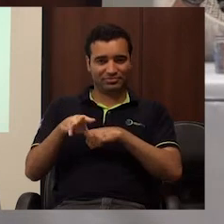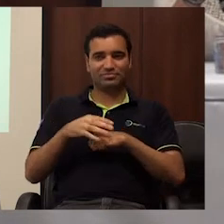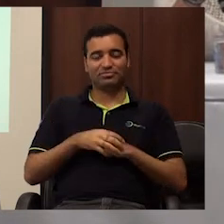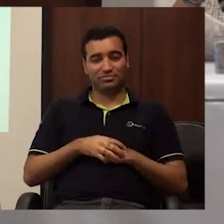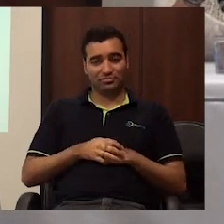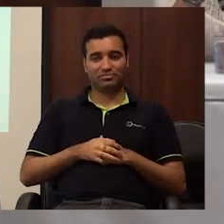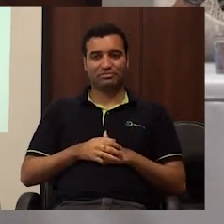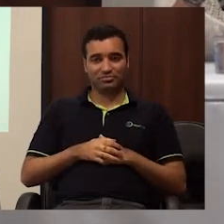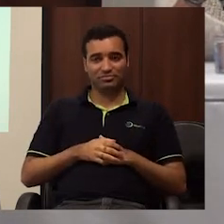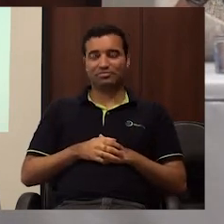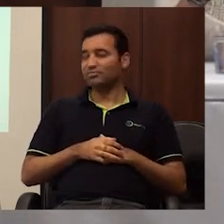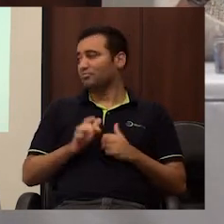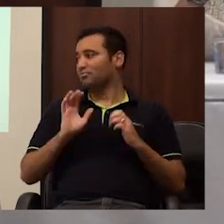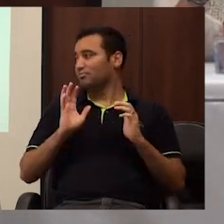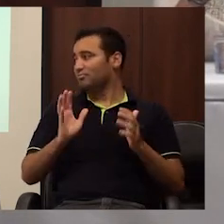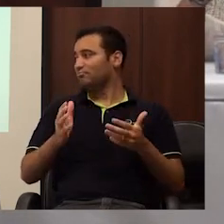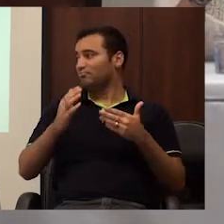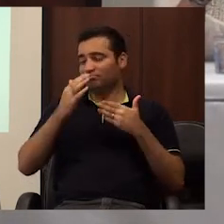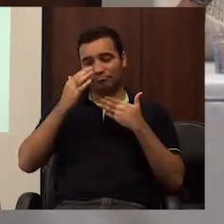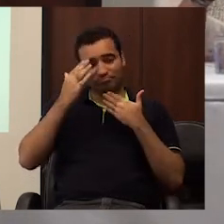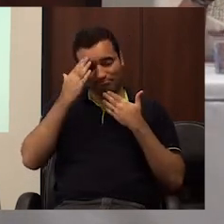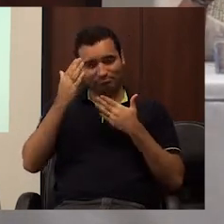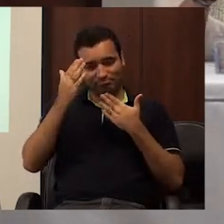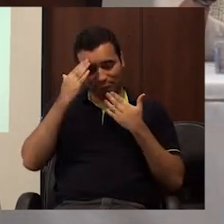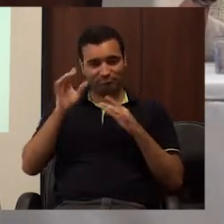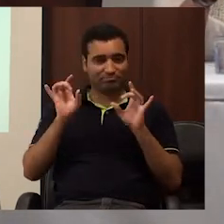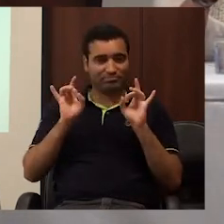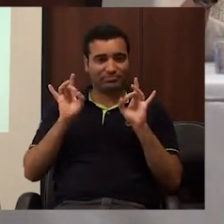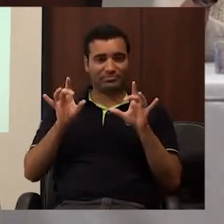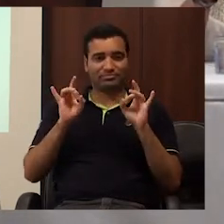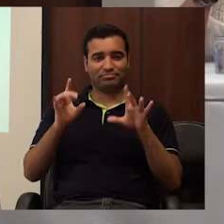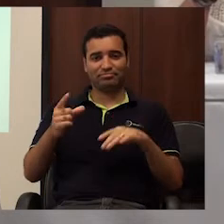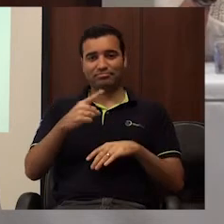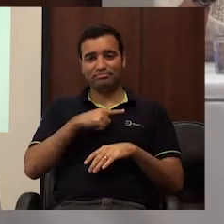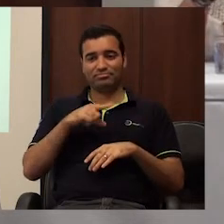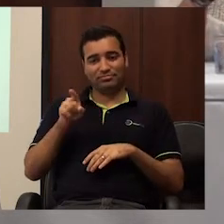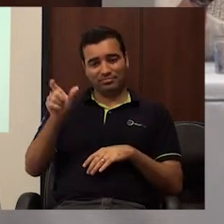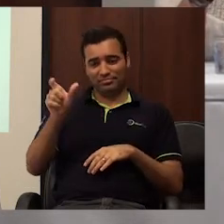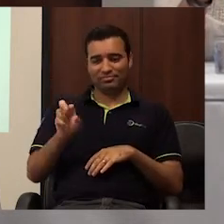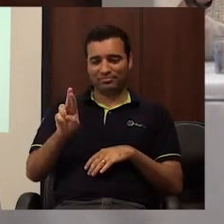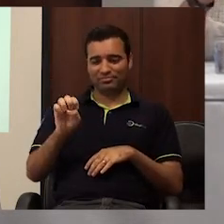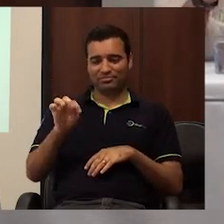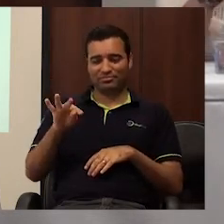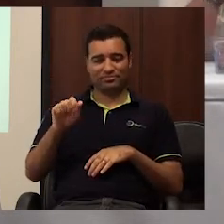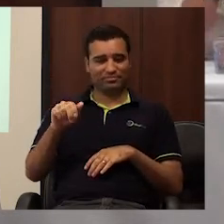eu só tenho a agradecer o privilégio de ter a Renata ao meu